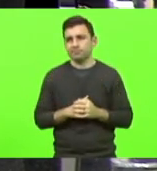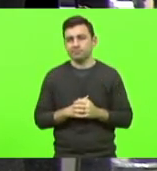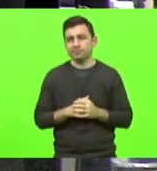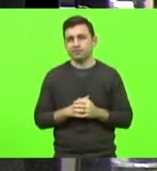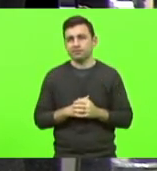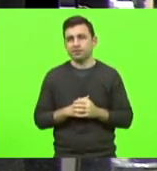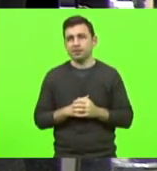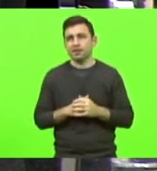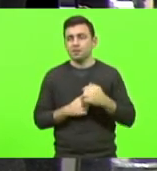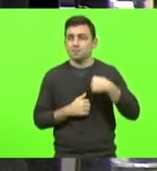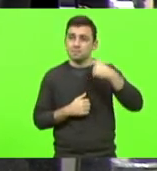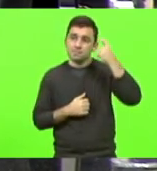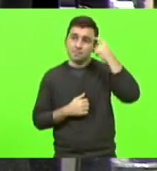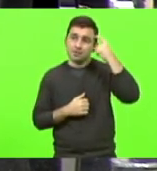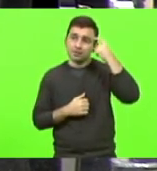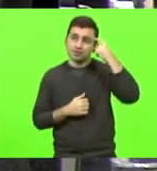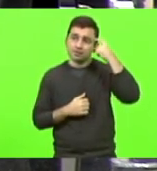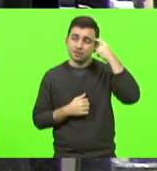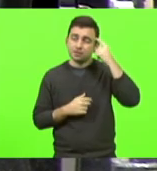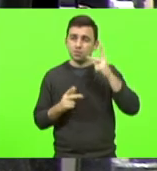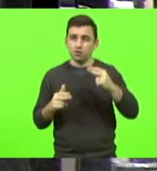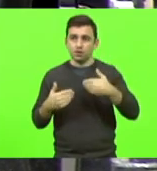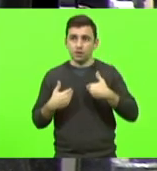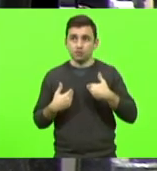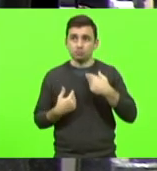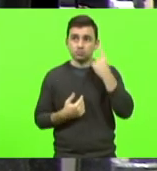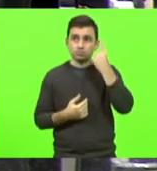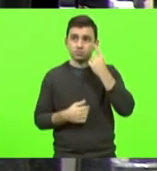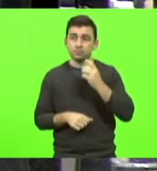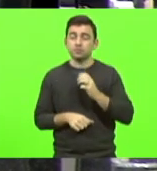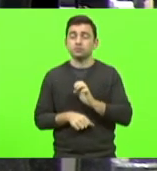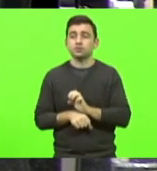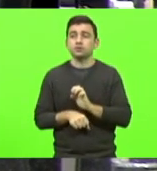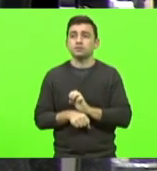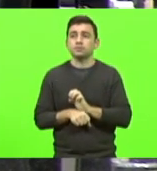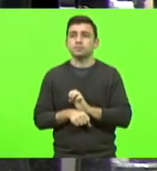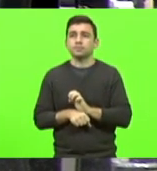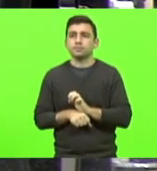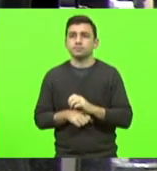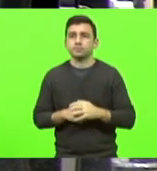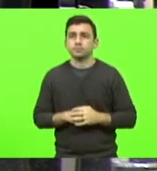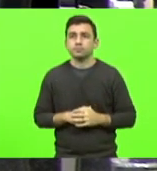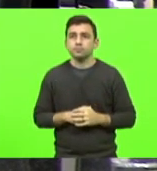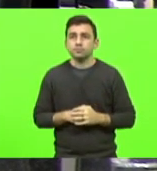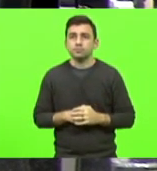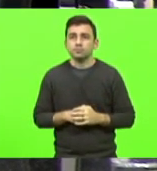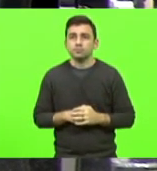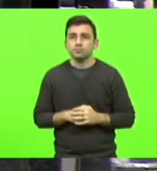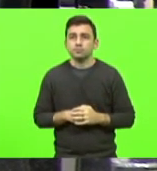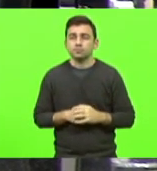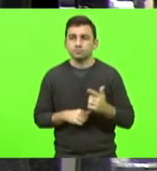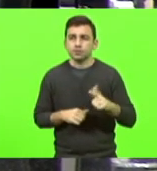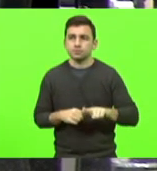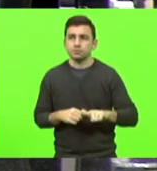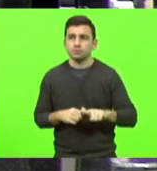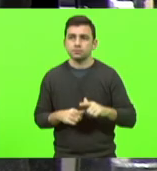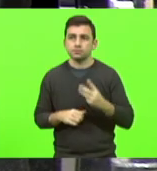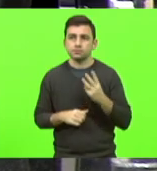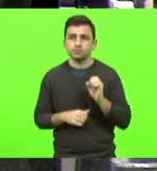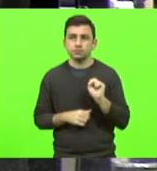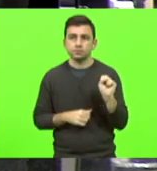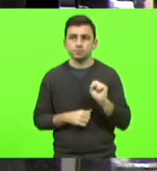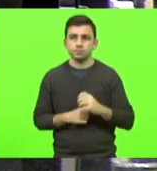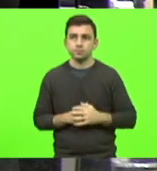que eu estivesse como deputado estadual eu estou como deputado estadual se me permite Presidente mais mas 30